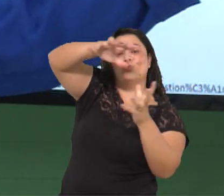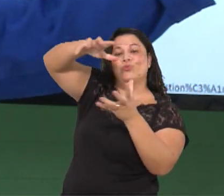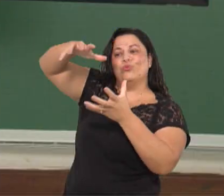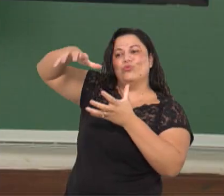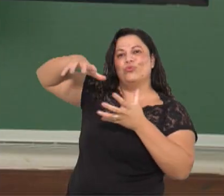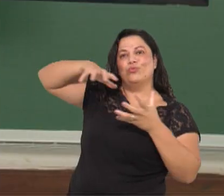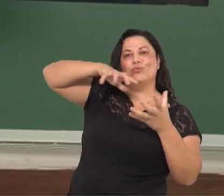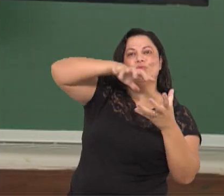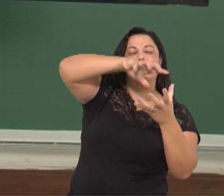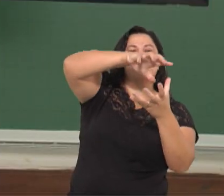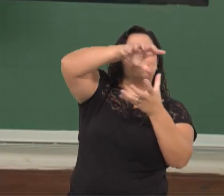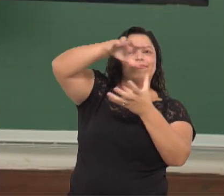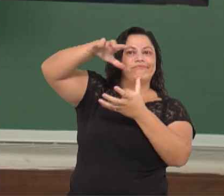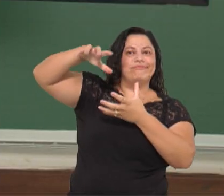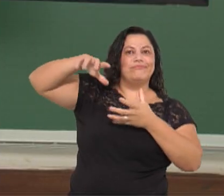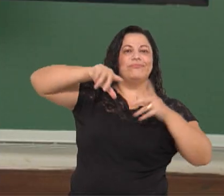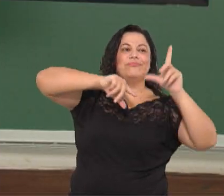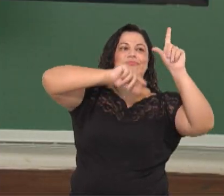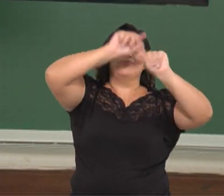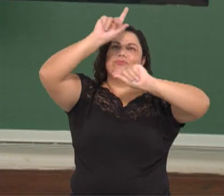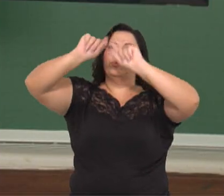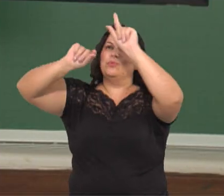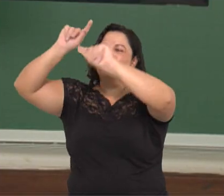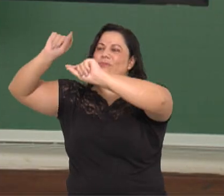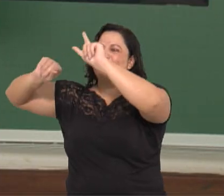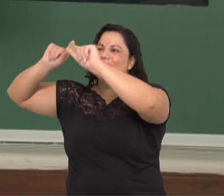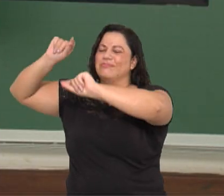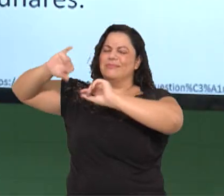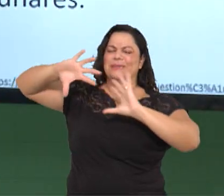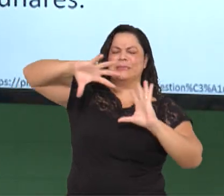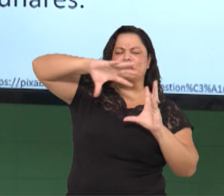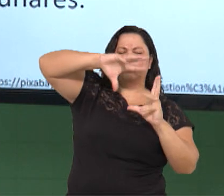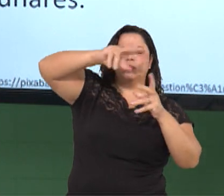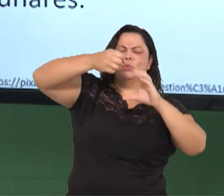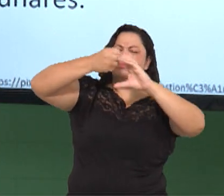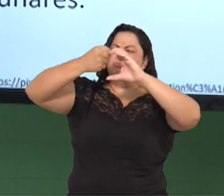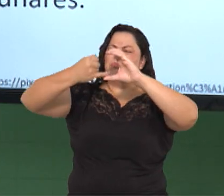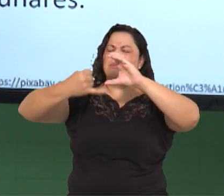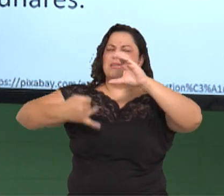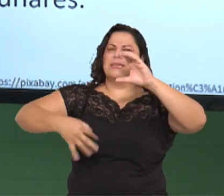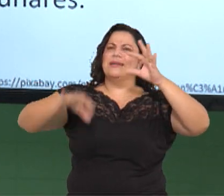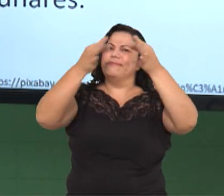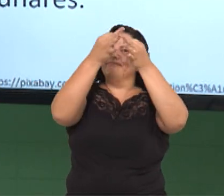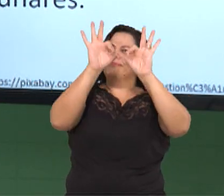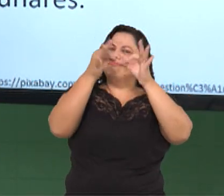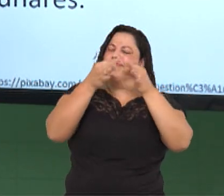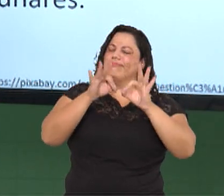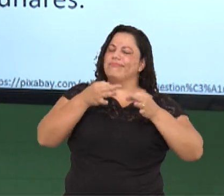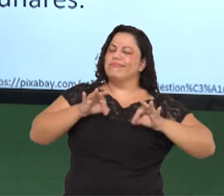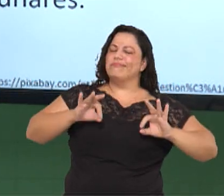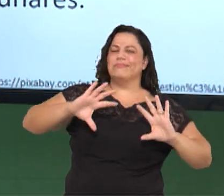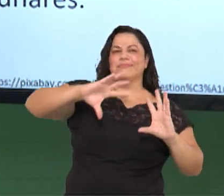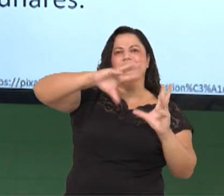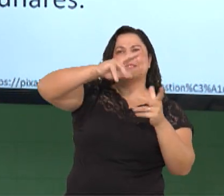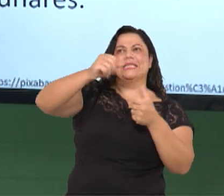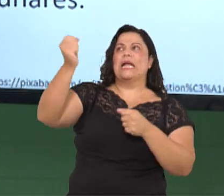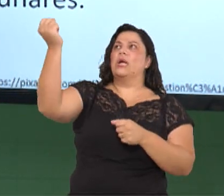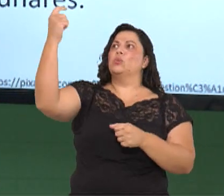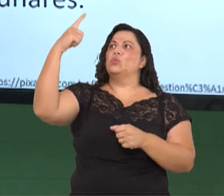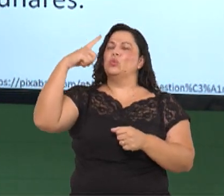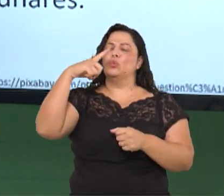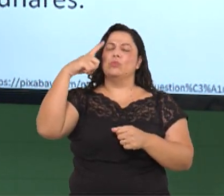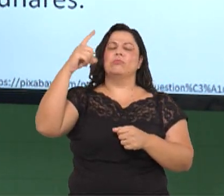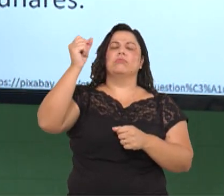estuda a estrutura, as propriedades, as características da Terra, do Sol,